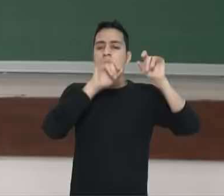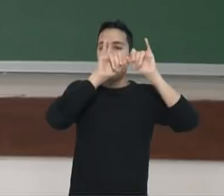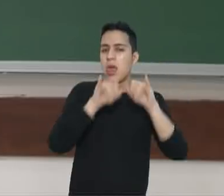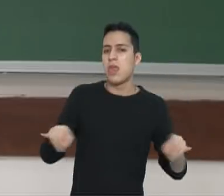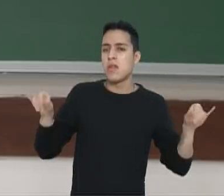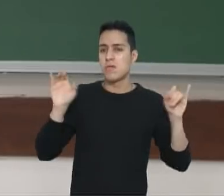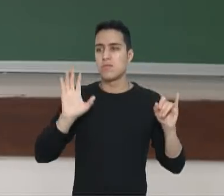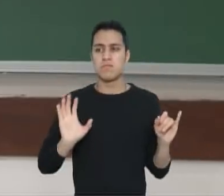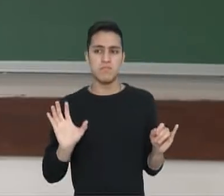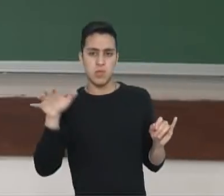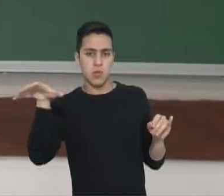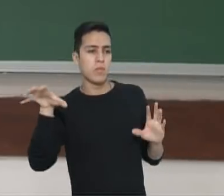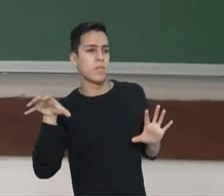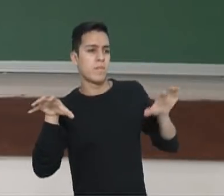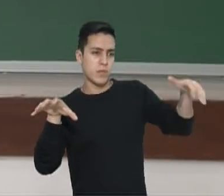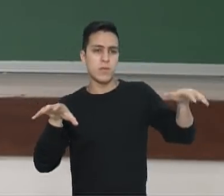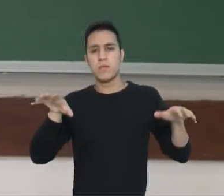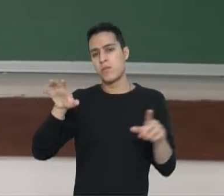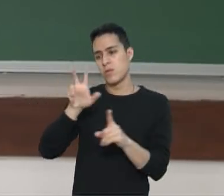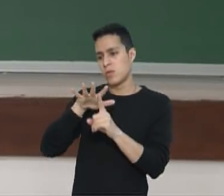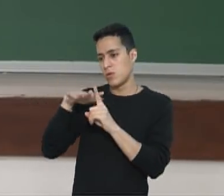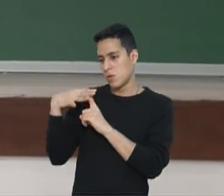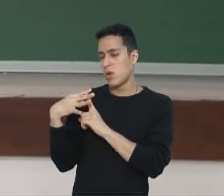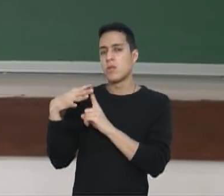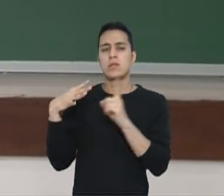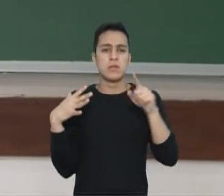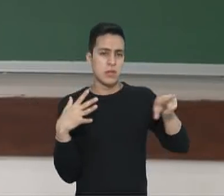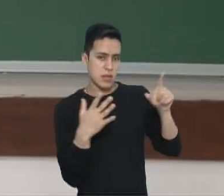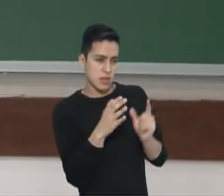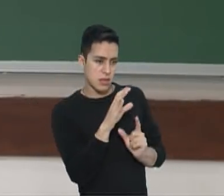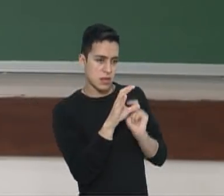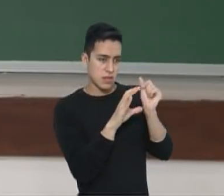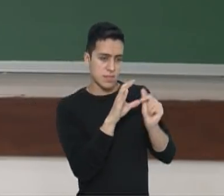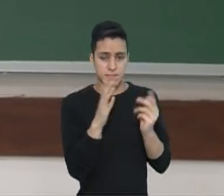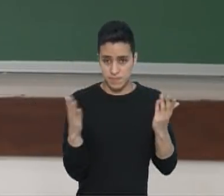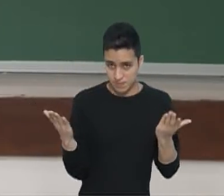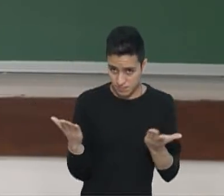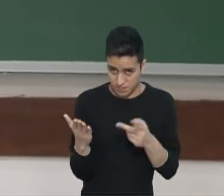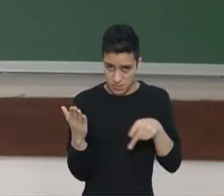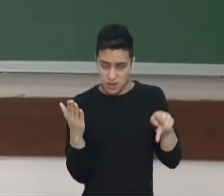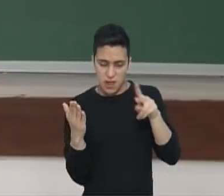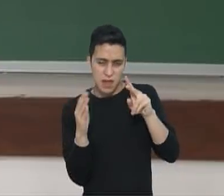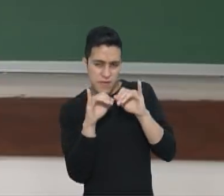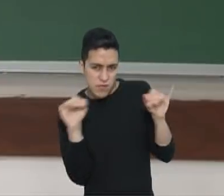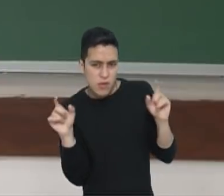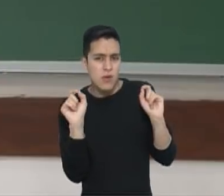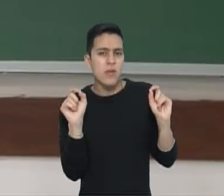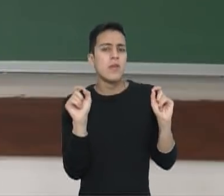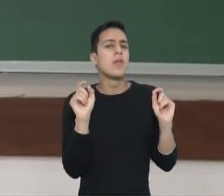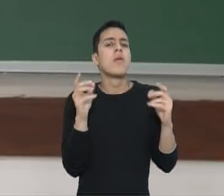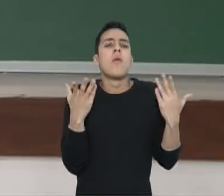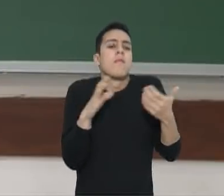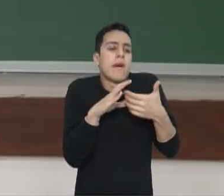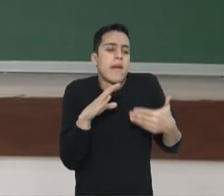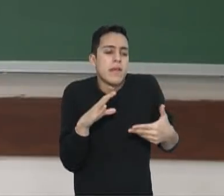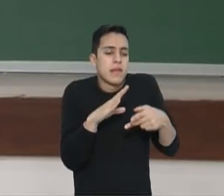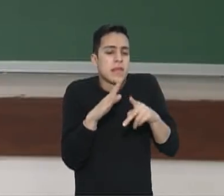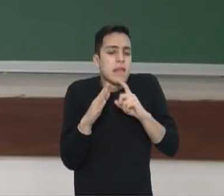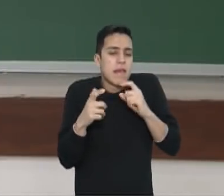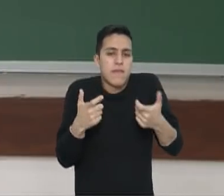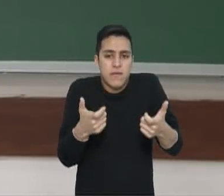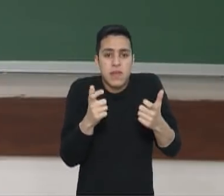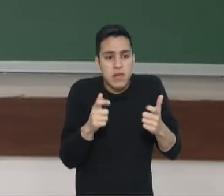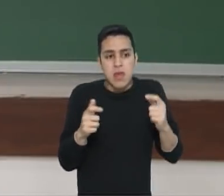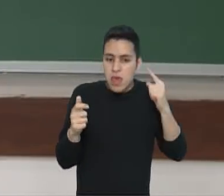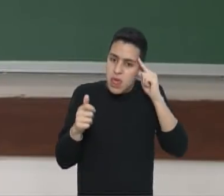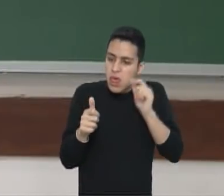dois blocos, pelos socialistas e pelos capitalistas. O professor vai lembrar nessa aula somente um aspecto da Guerra Fria, que é aquela